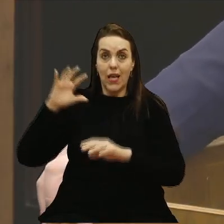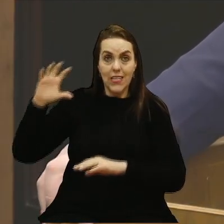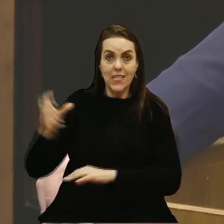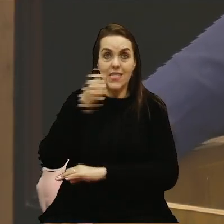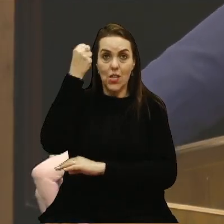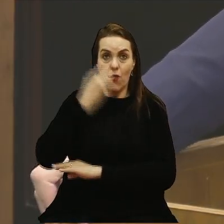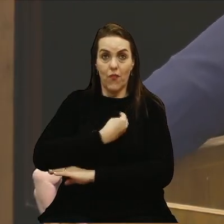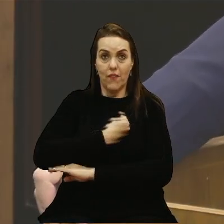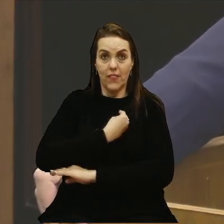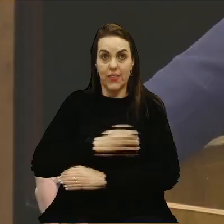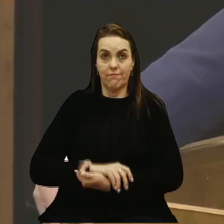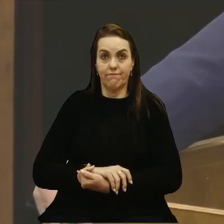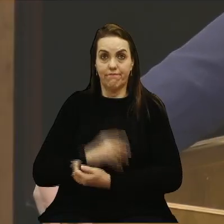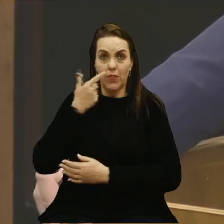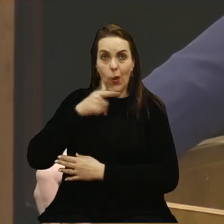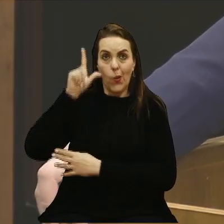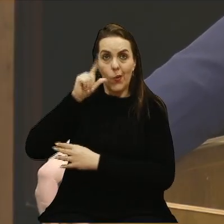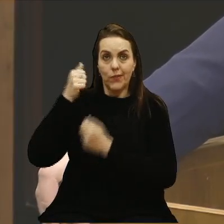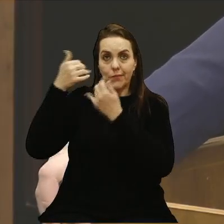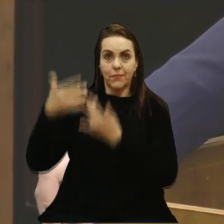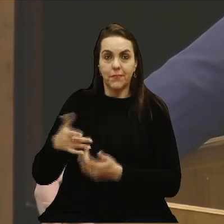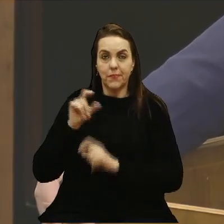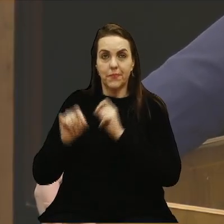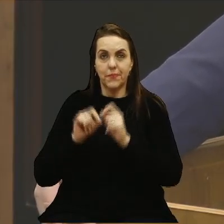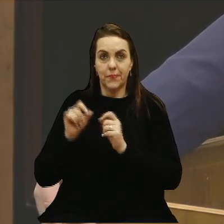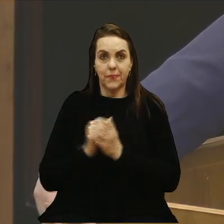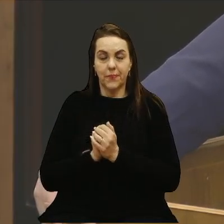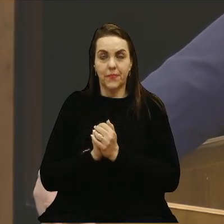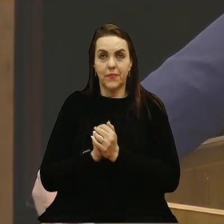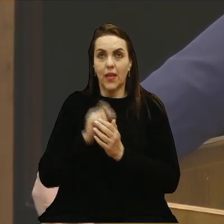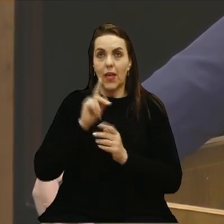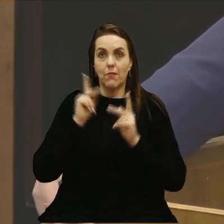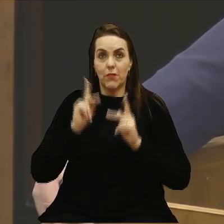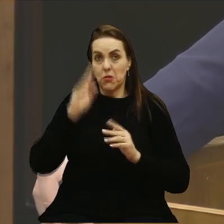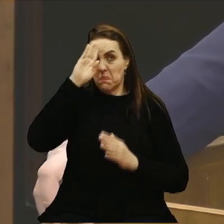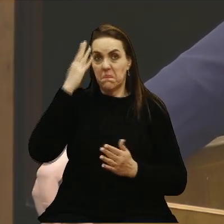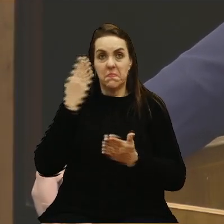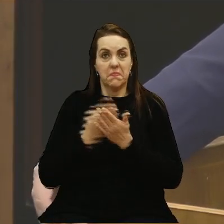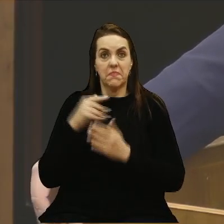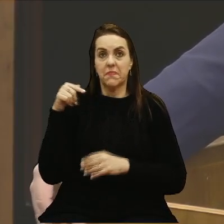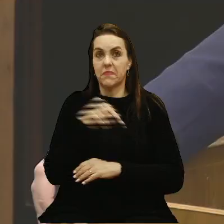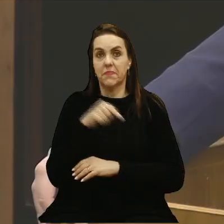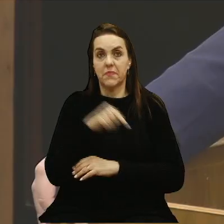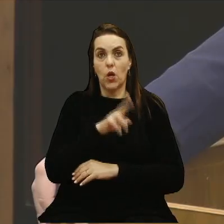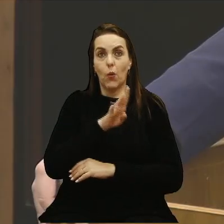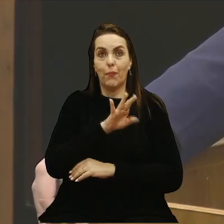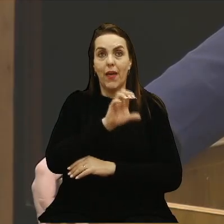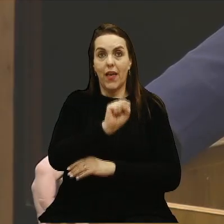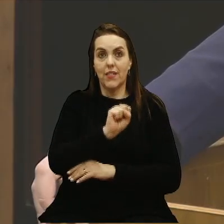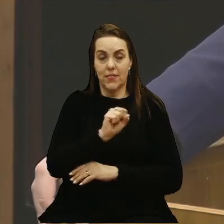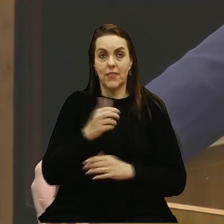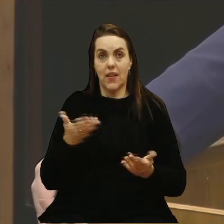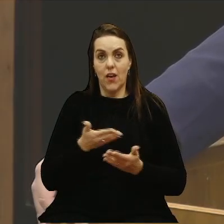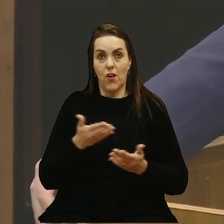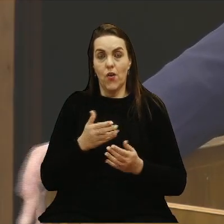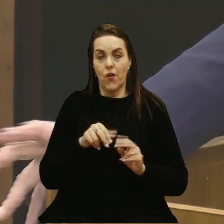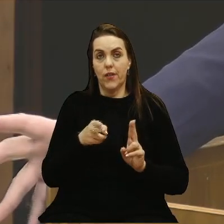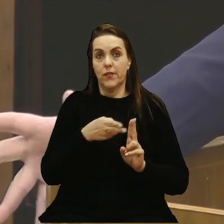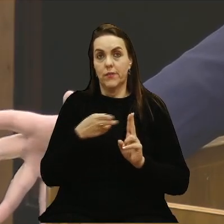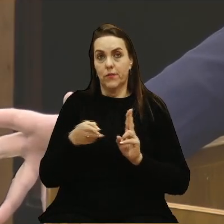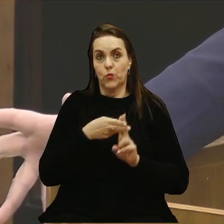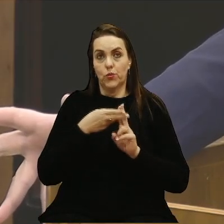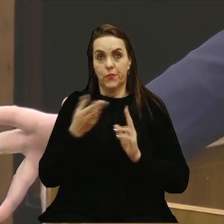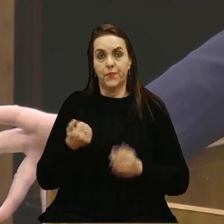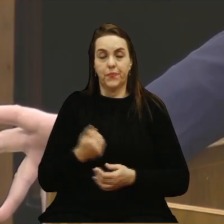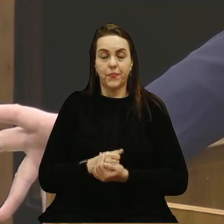E ontem foi uma das coisas que eu pontuei, que é o quê? A descredibilidade que as UBSs enfrentam hoje no nosso sistema de saúde. Uma parte, quando possível. Porque uma vez